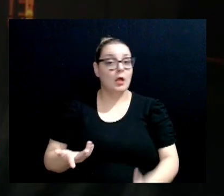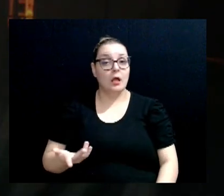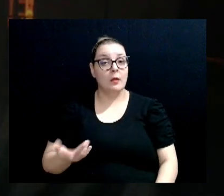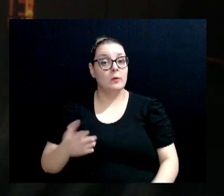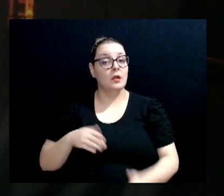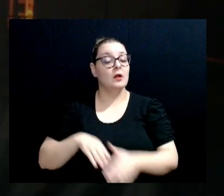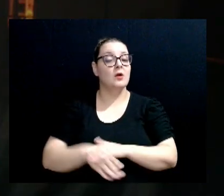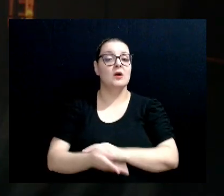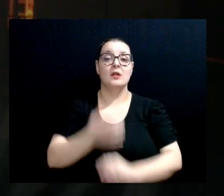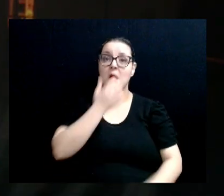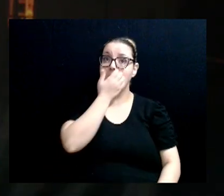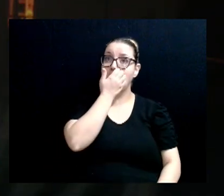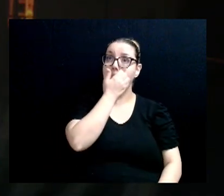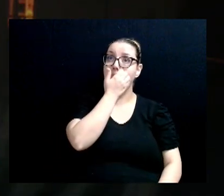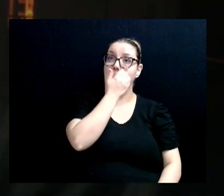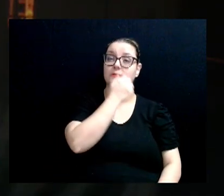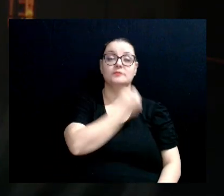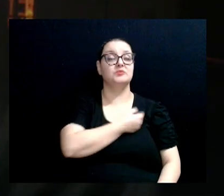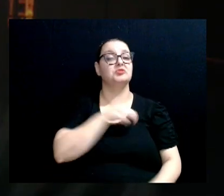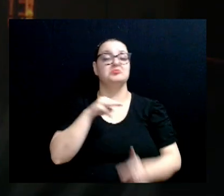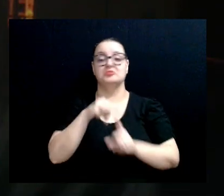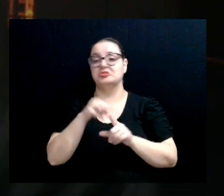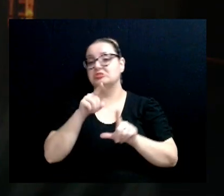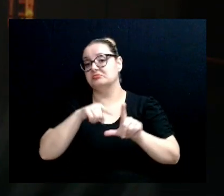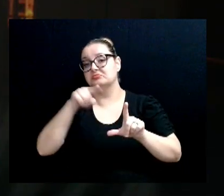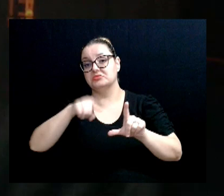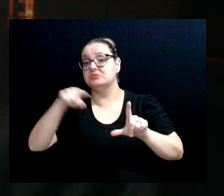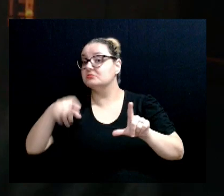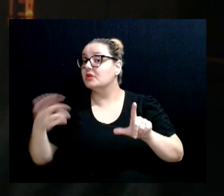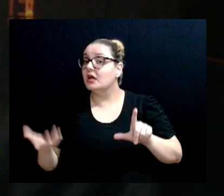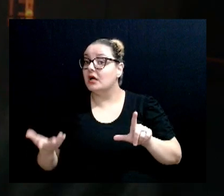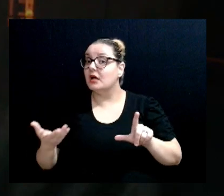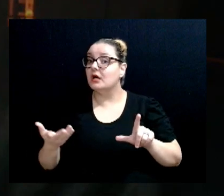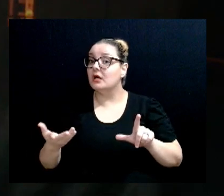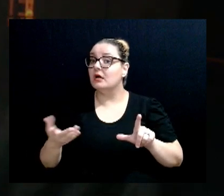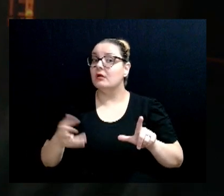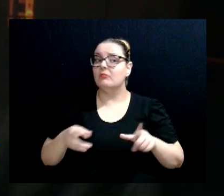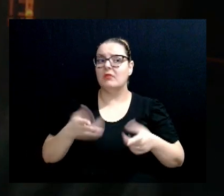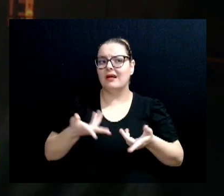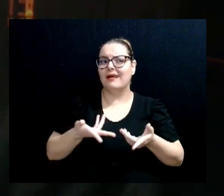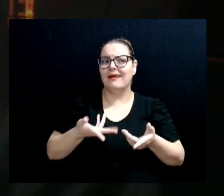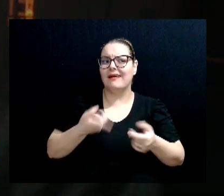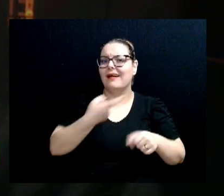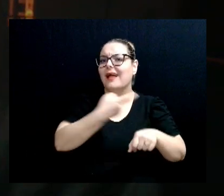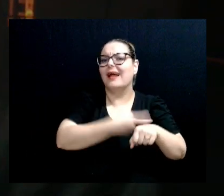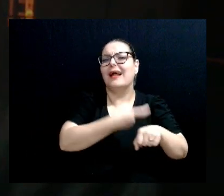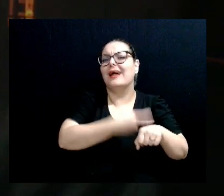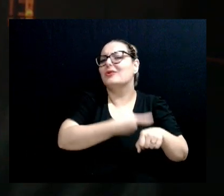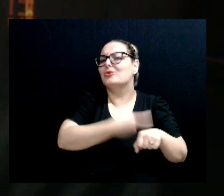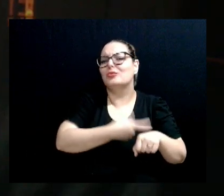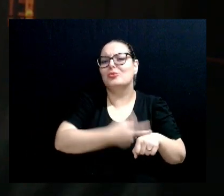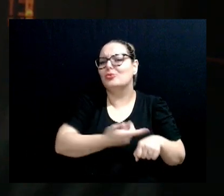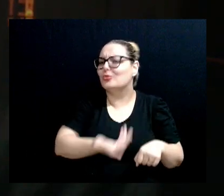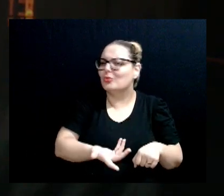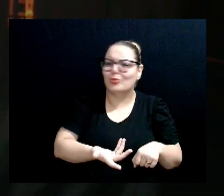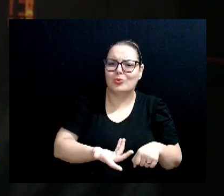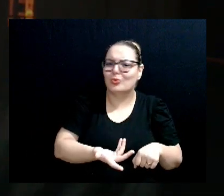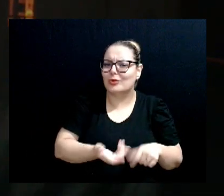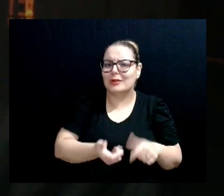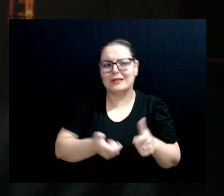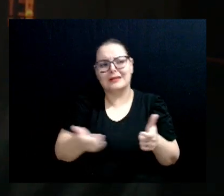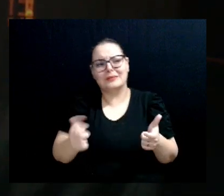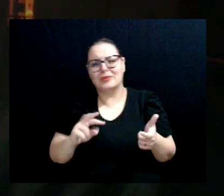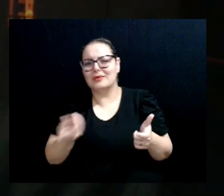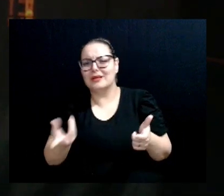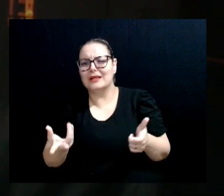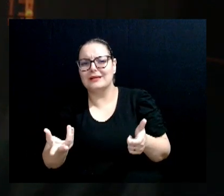números, metas, gráficos, mas tudo isso é muito rígido. É rígido demais e na maioria das vezes é meio que